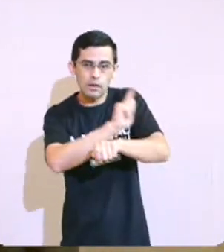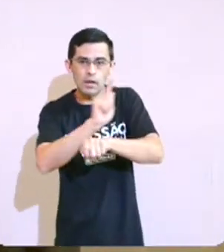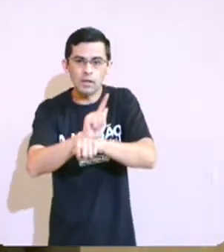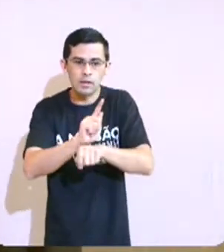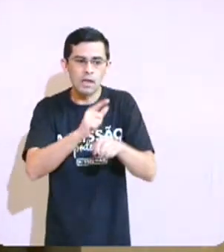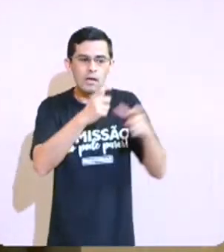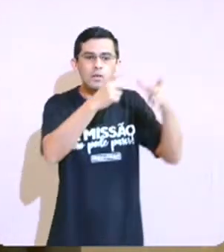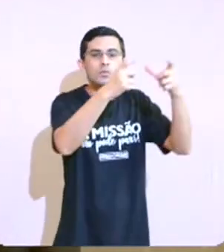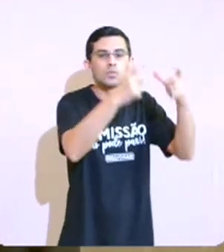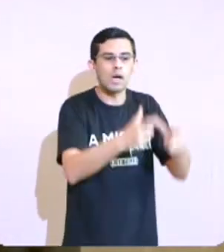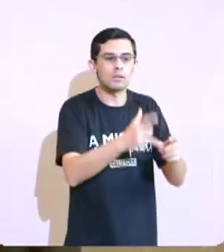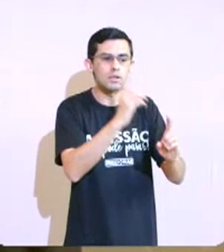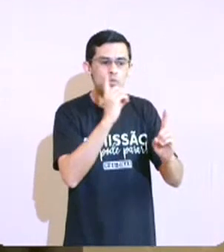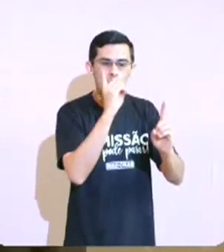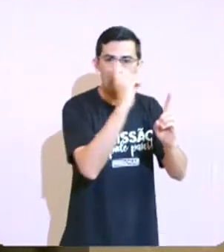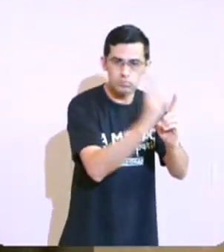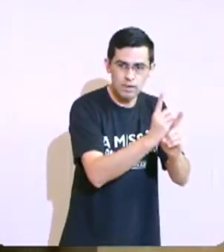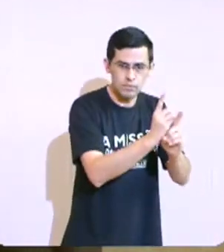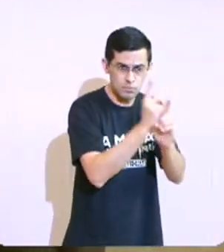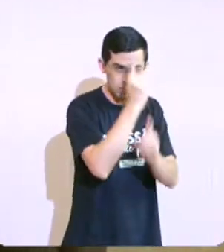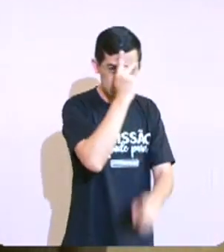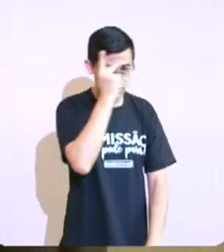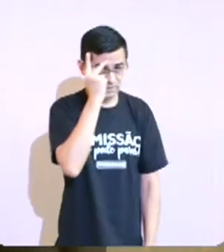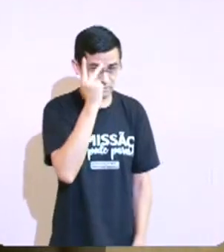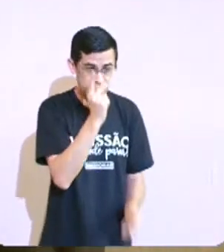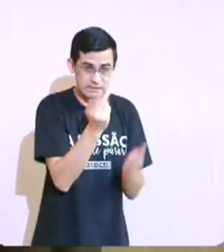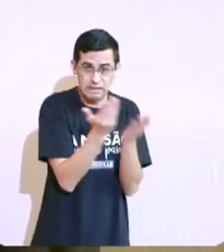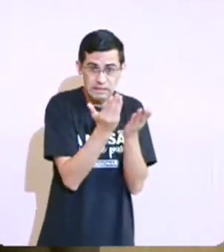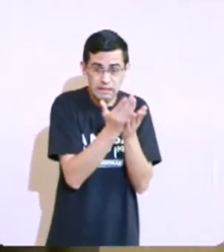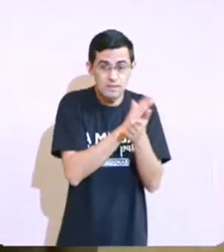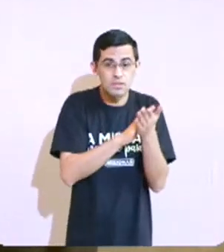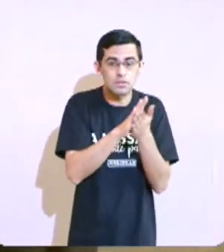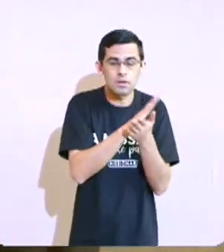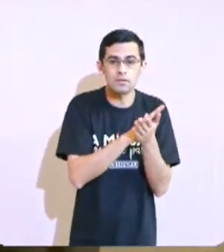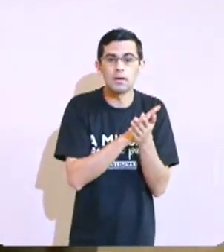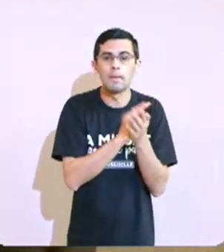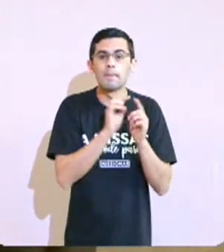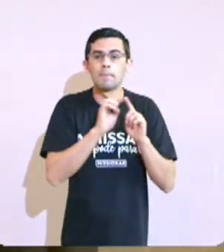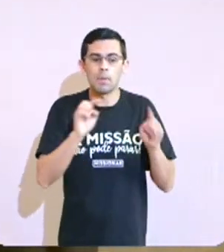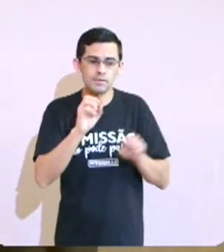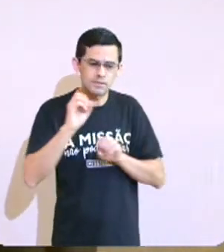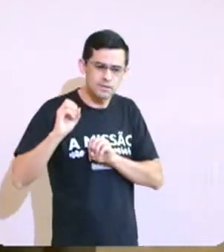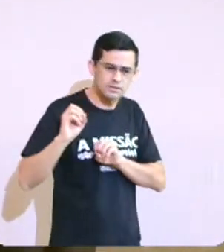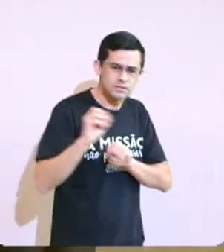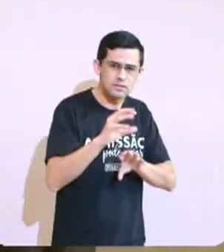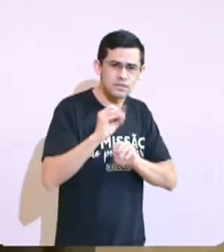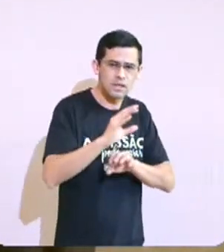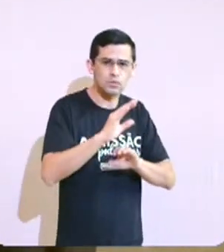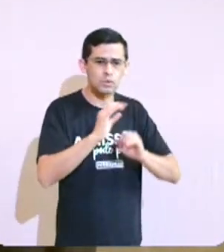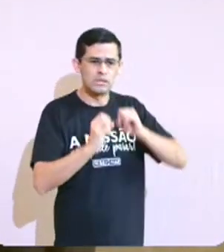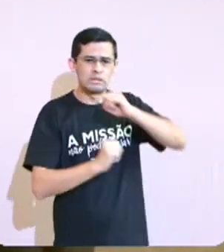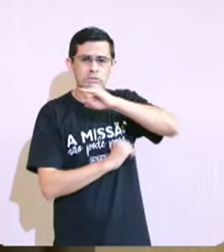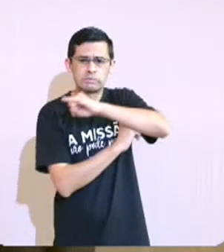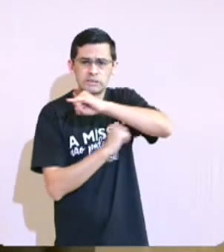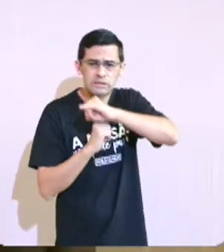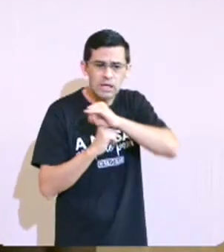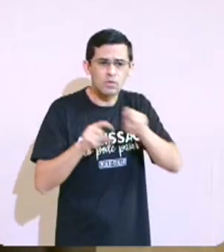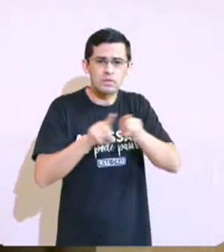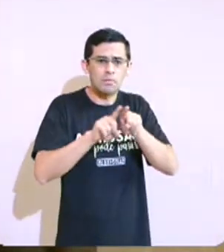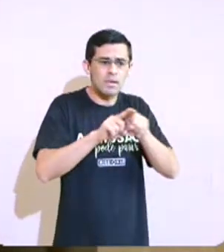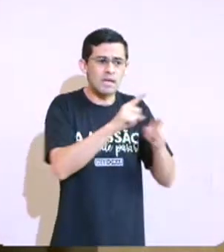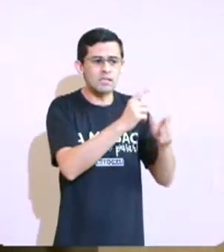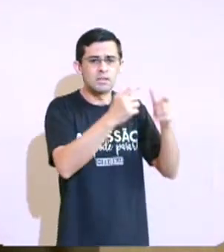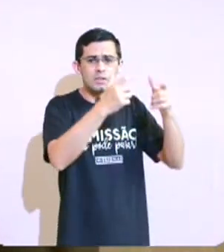da sua zona de encontro da fé com a não-fé, não só ensinando nas sinagogas, proclamando